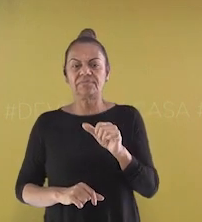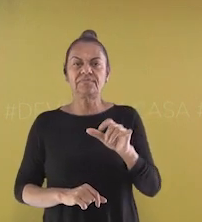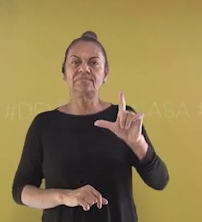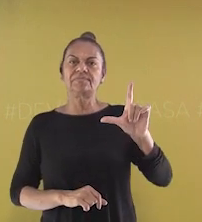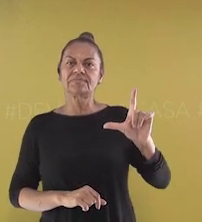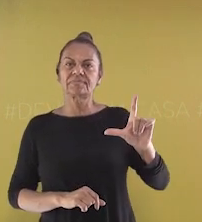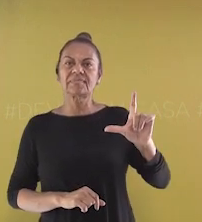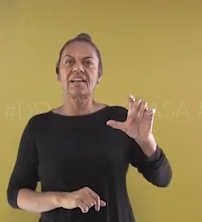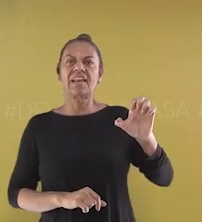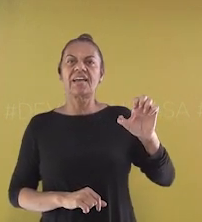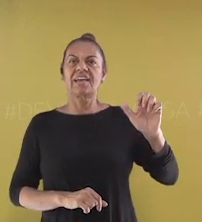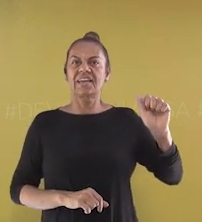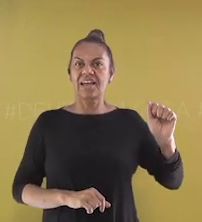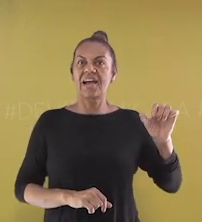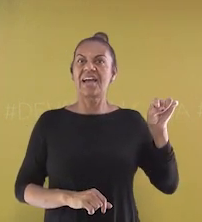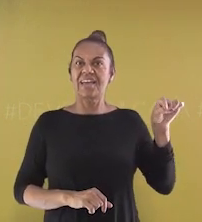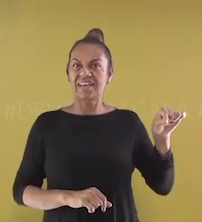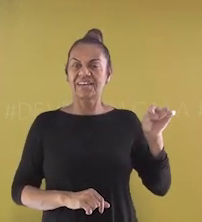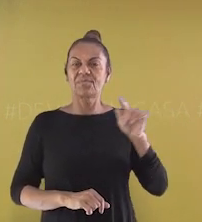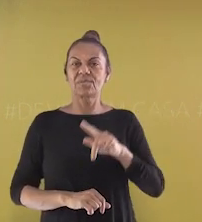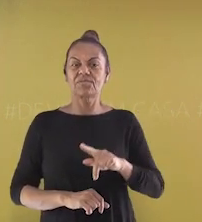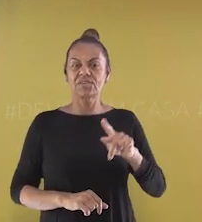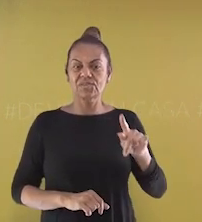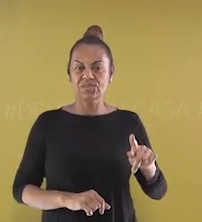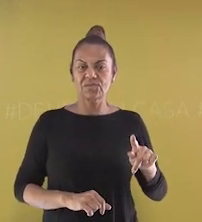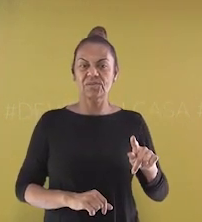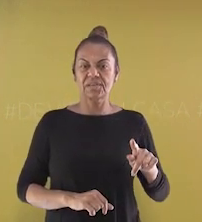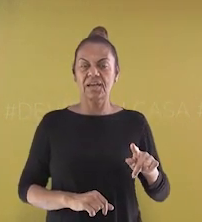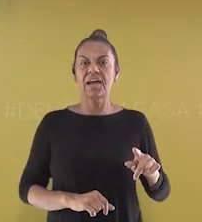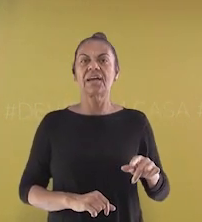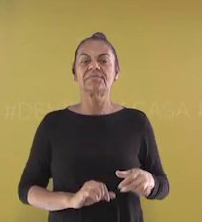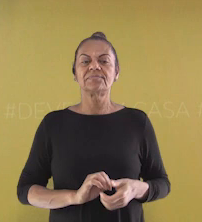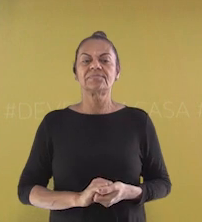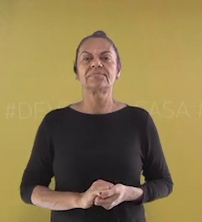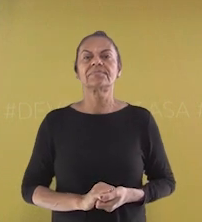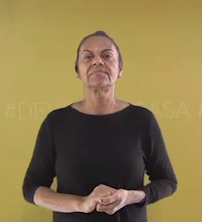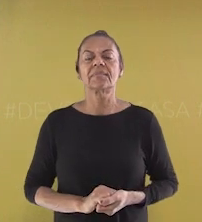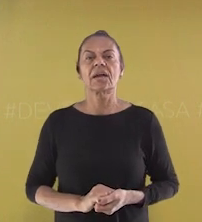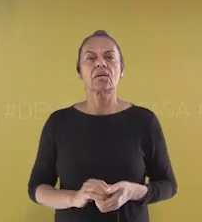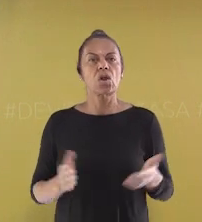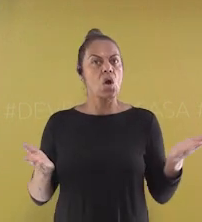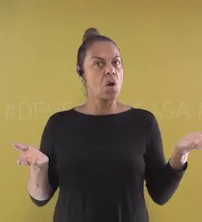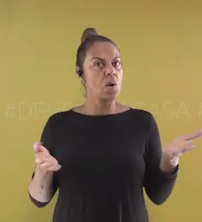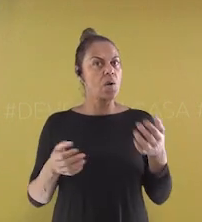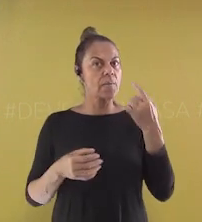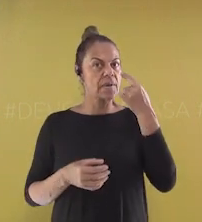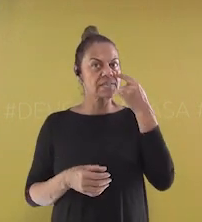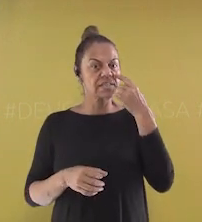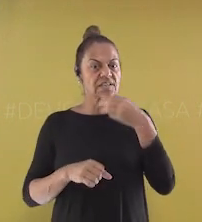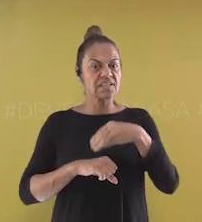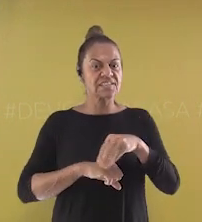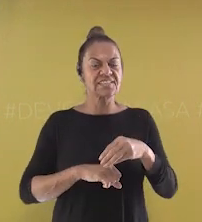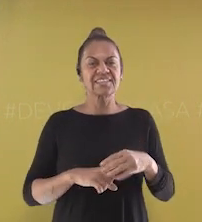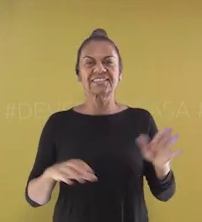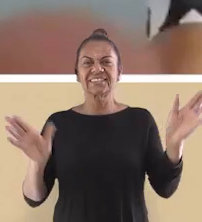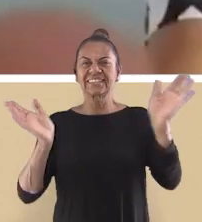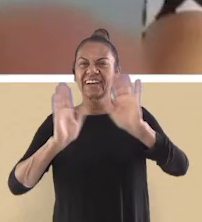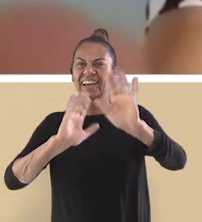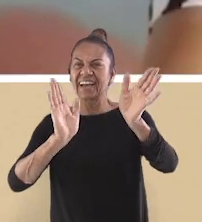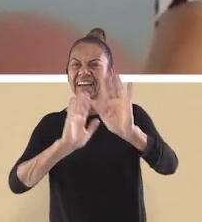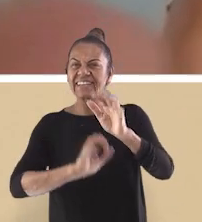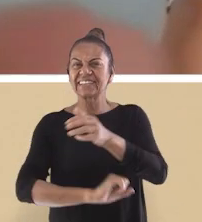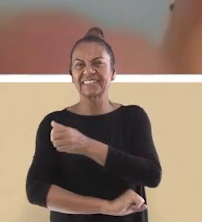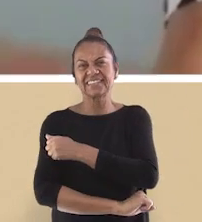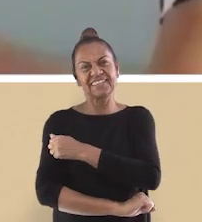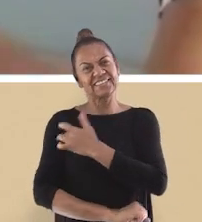Maria Leite Nogueira, da Escola Padre Guido Ceuto, da capital Vitória. Acompanhe a dica.